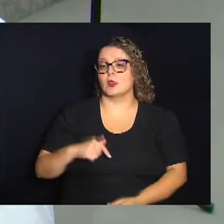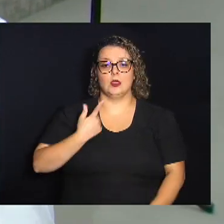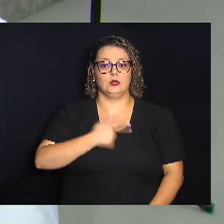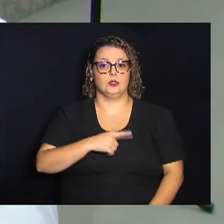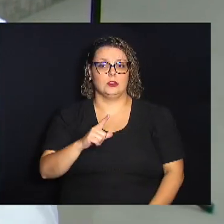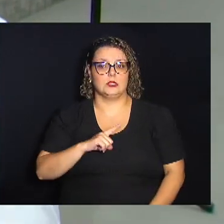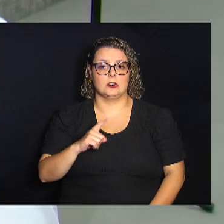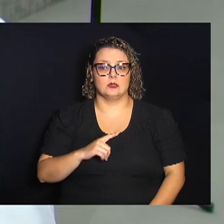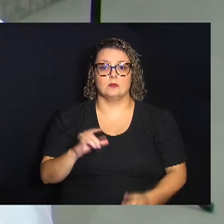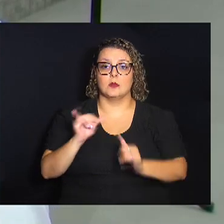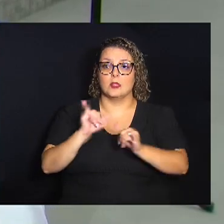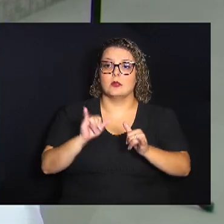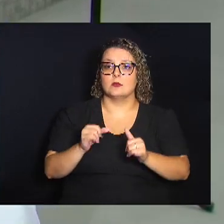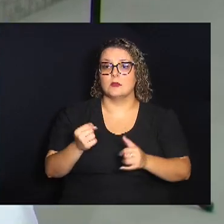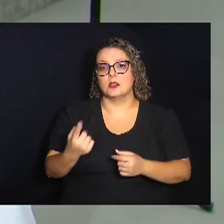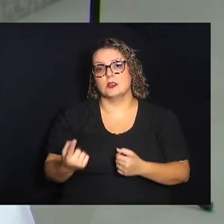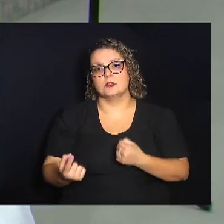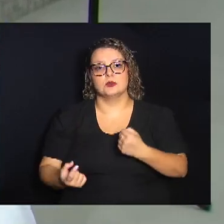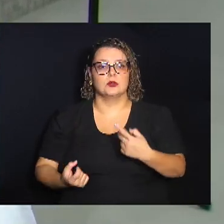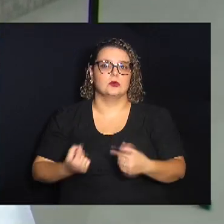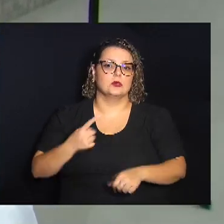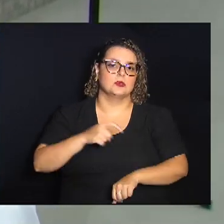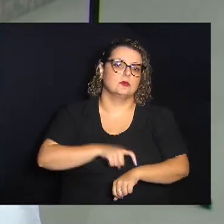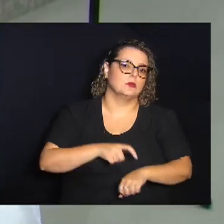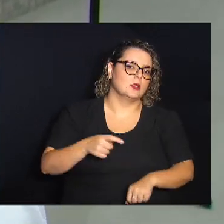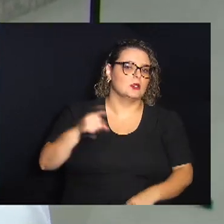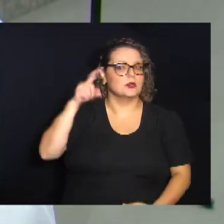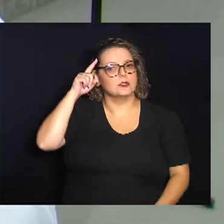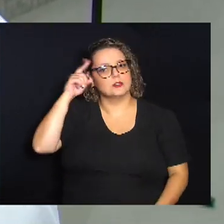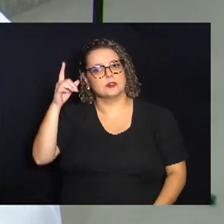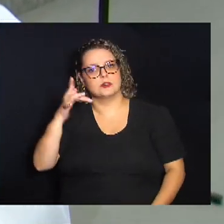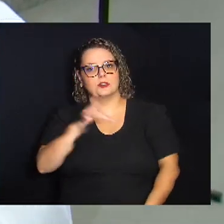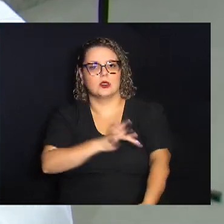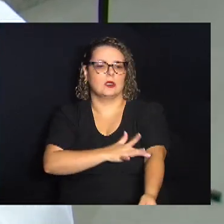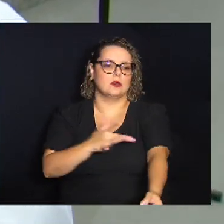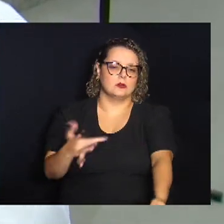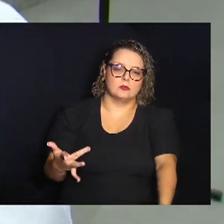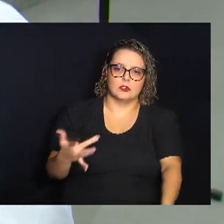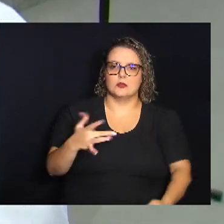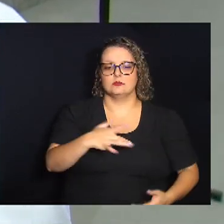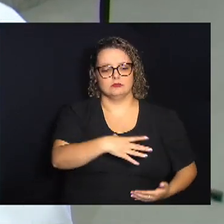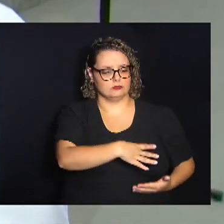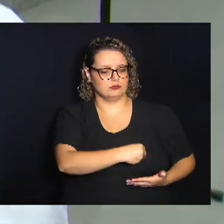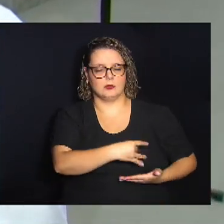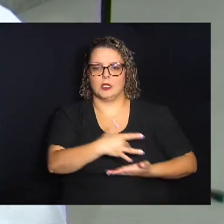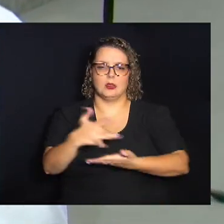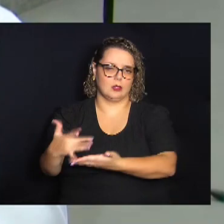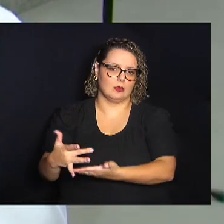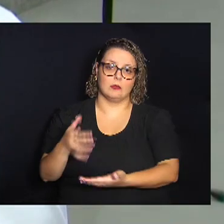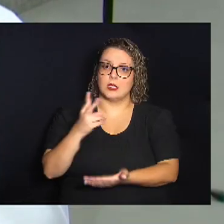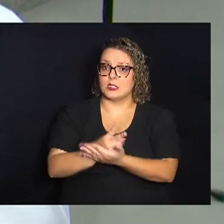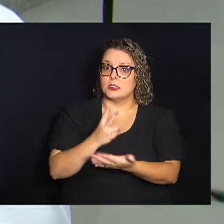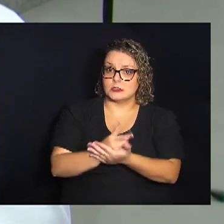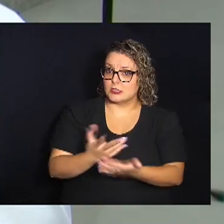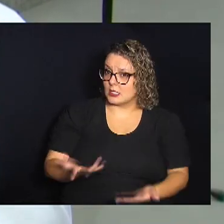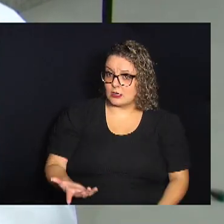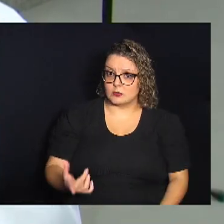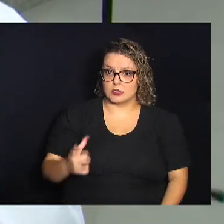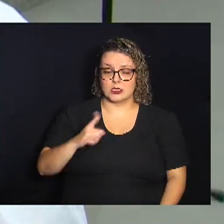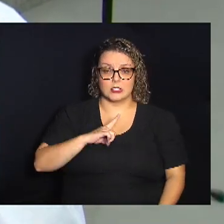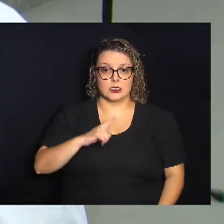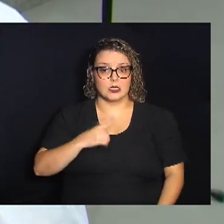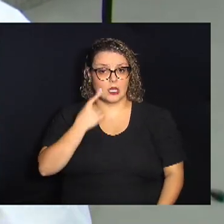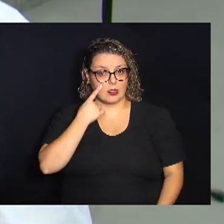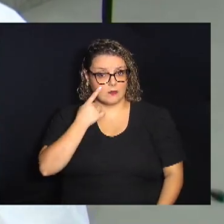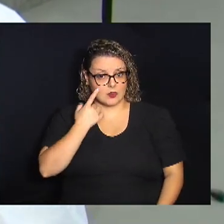campanhas pontuais, né? Dias de doação, mês de doação, mas constantemente a gente tem visto que